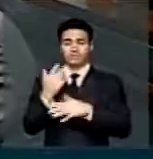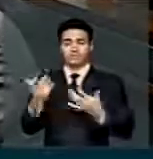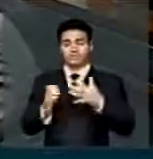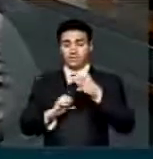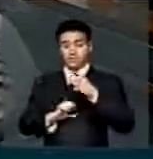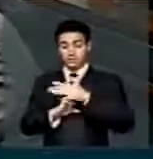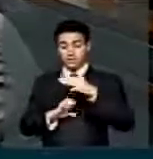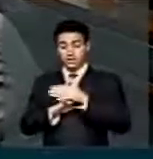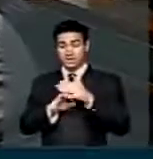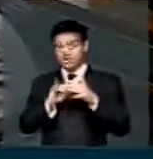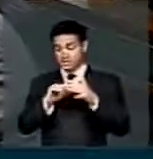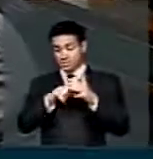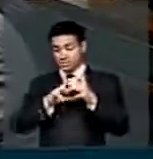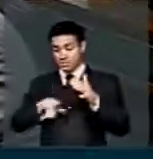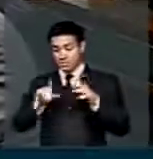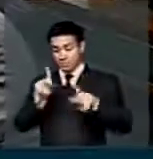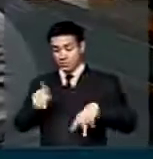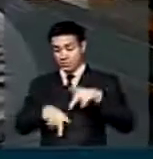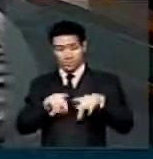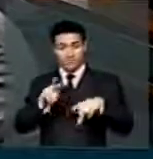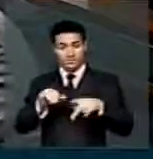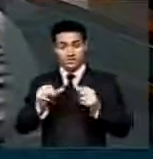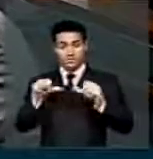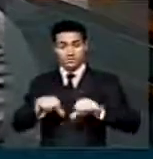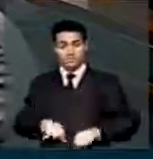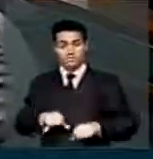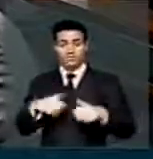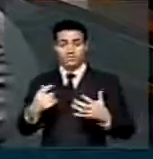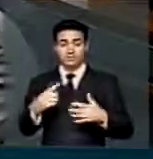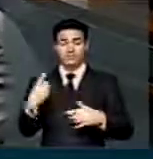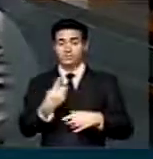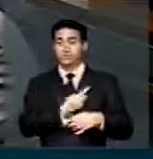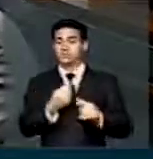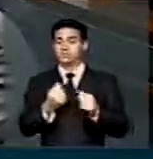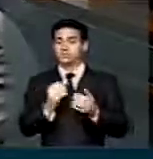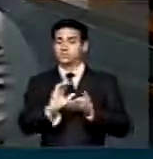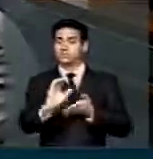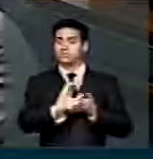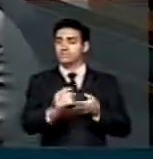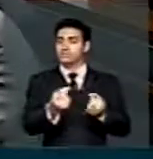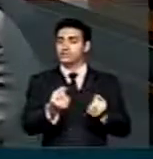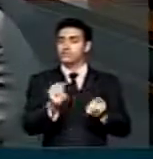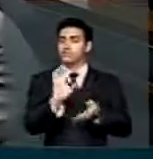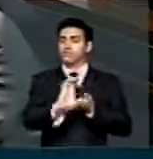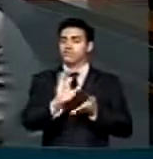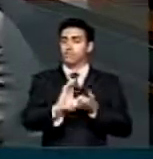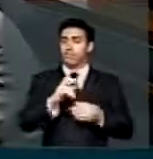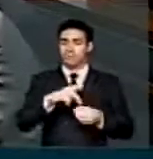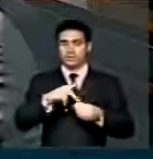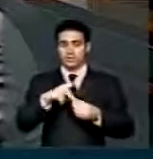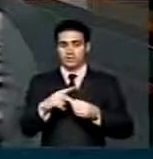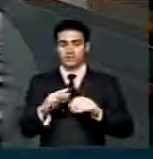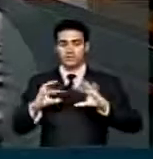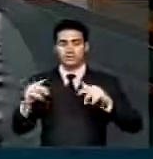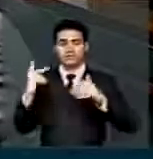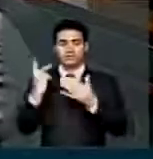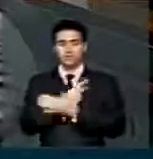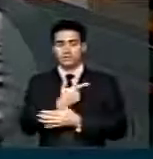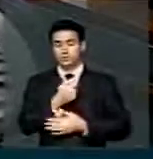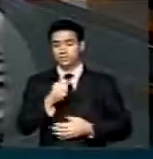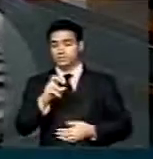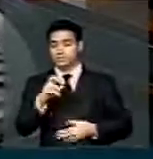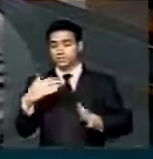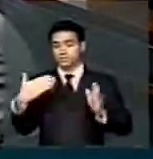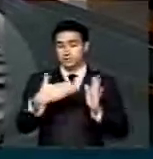não fosse pública, quebraria, ou seja, nosso dinheiro tampando o buraco da Petrobras. Isso tudo ocorreu no período de